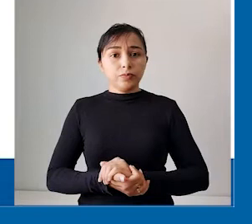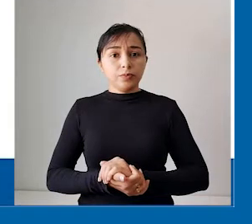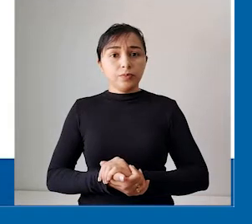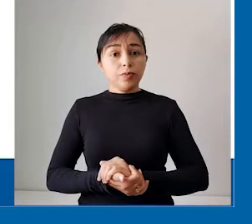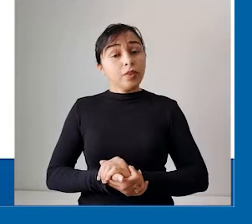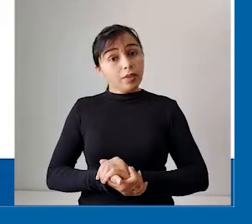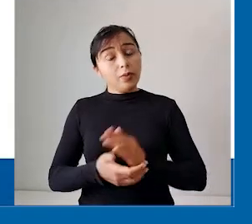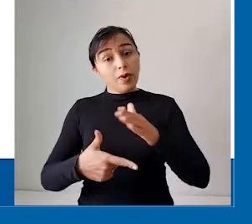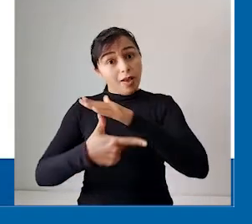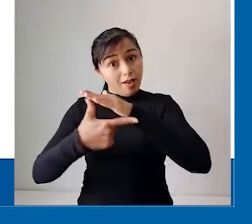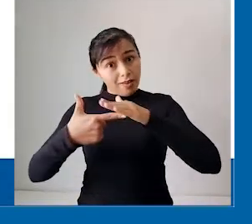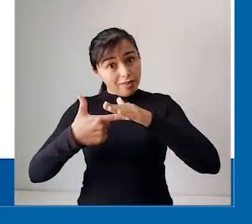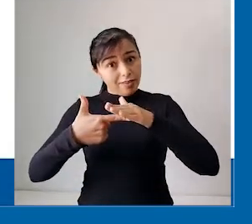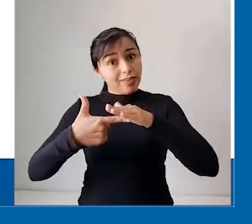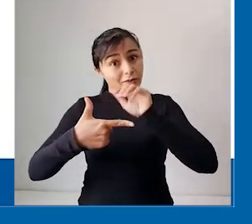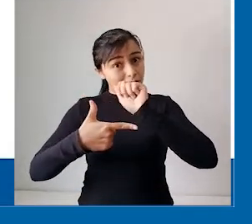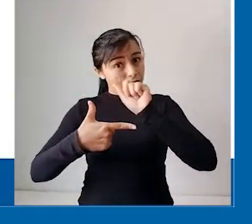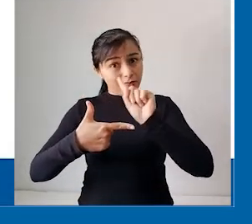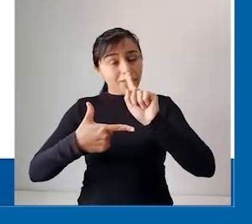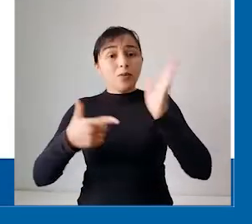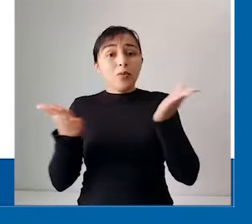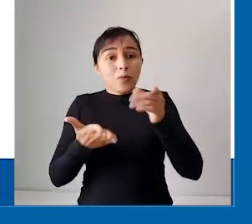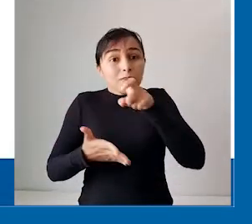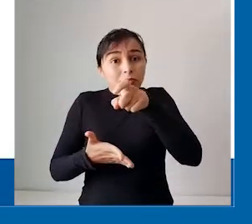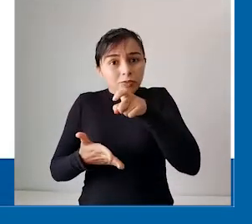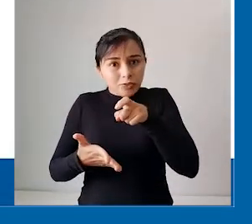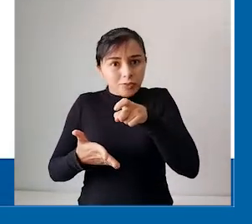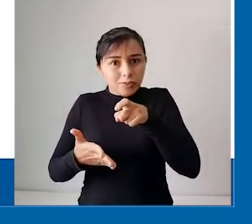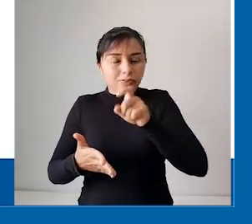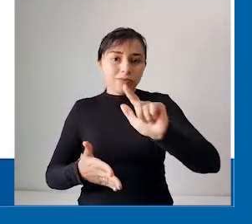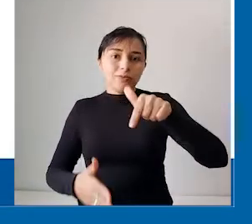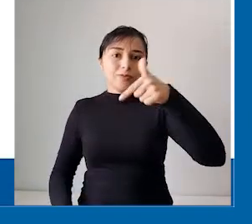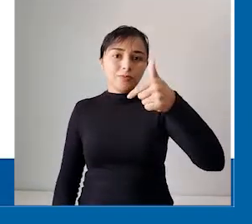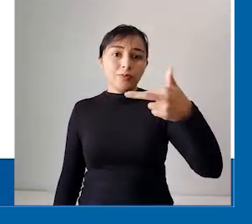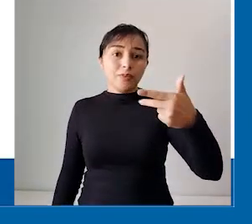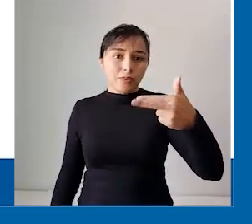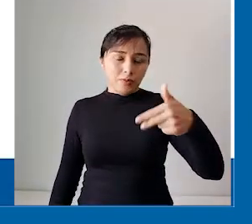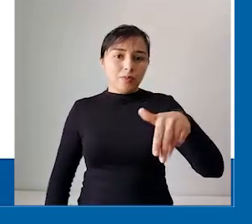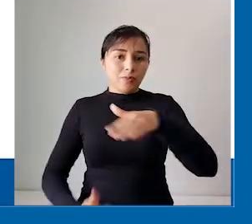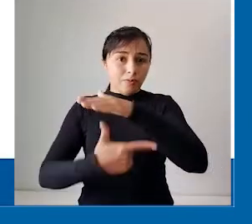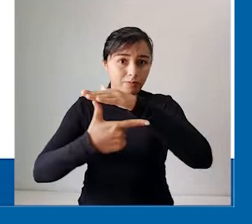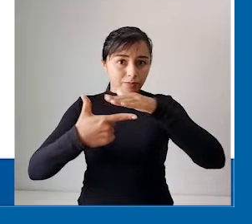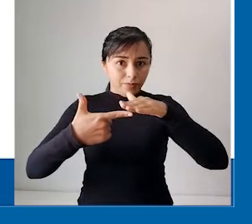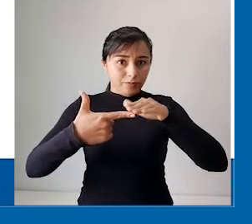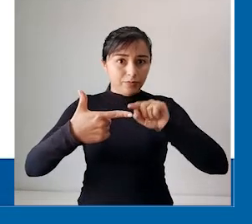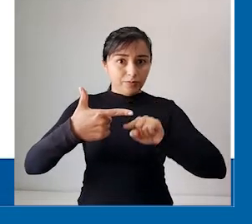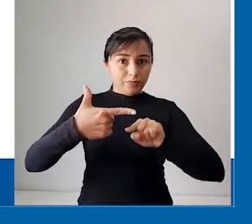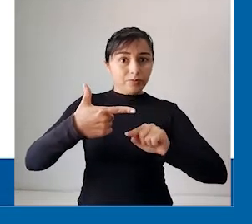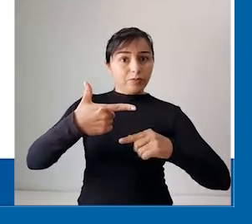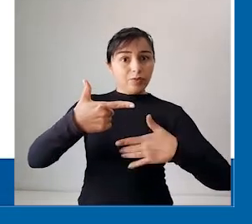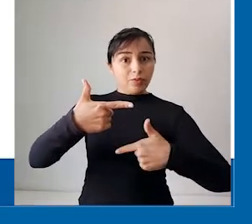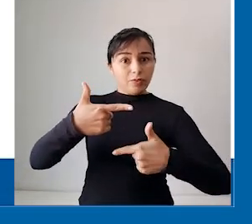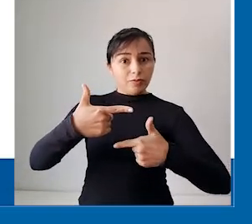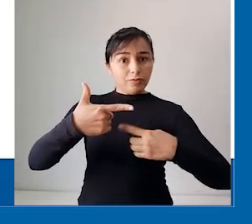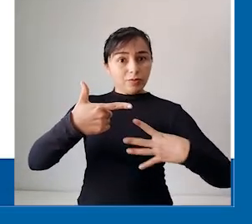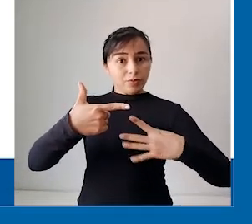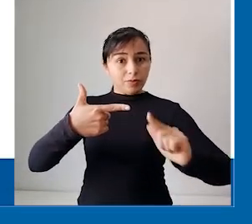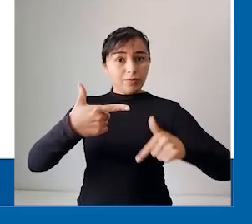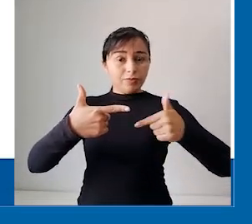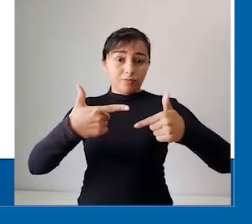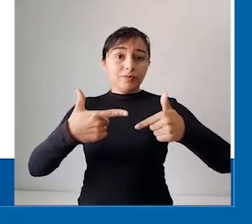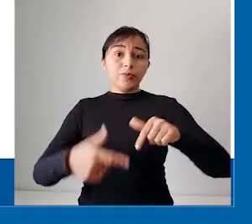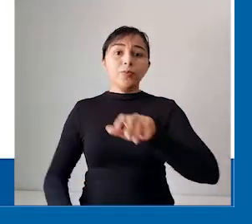x, então vai ficar x ao quadrado, que vai ser igual a cateto, que é igual a 24 ao quadrado, mais o